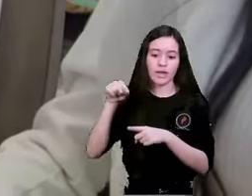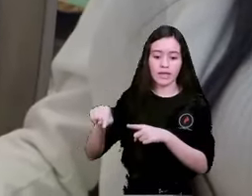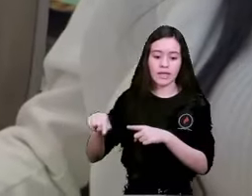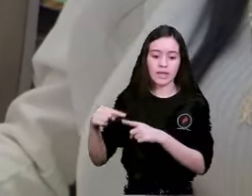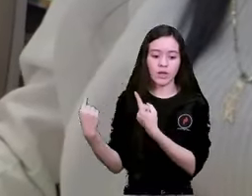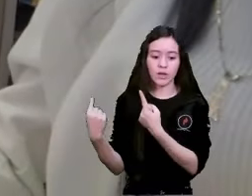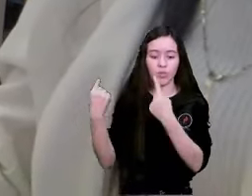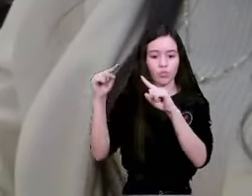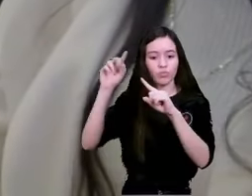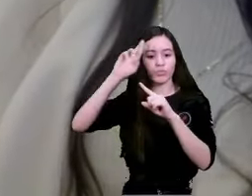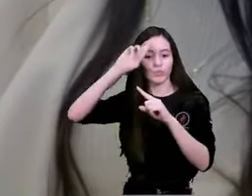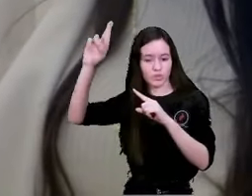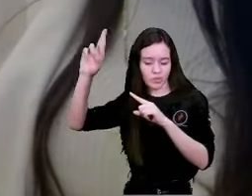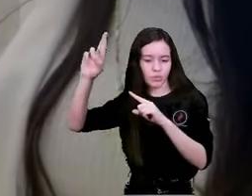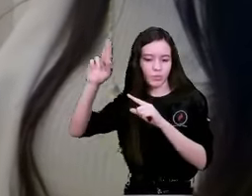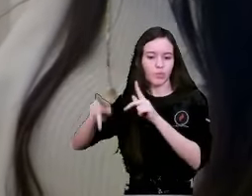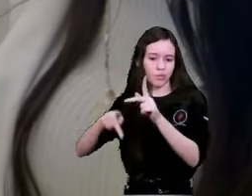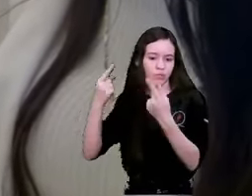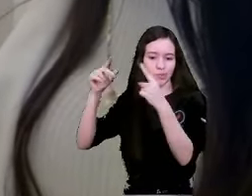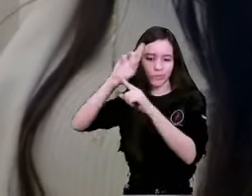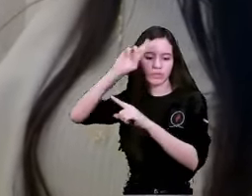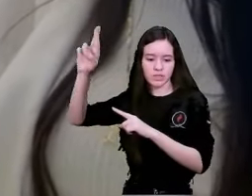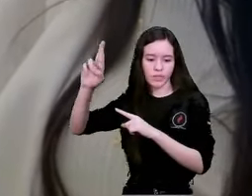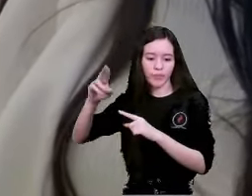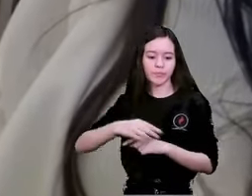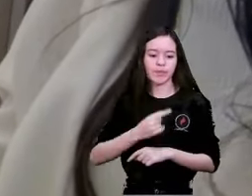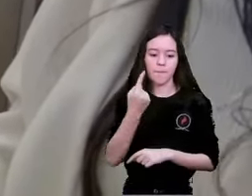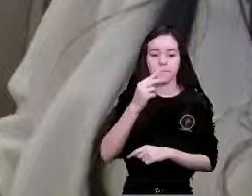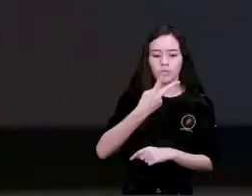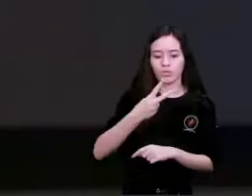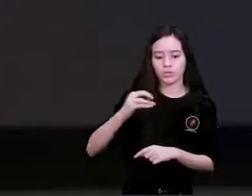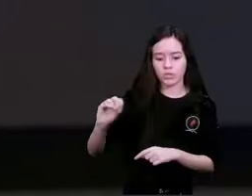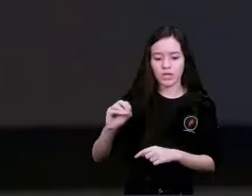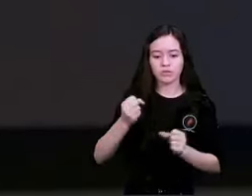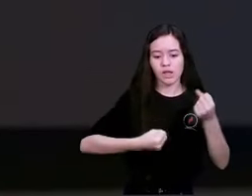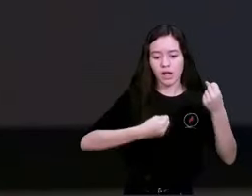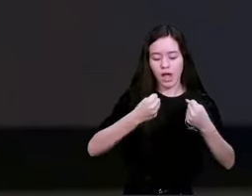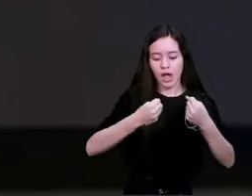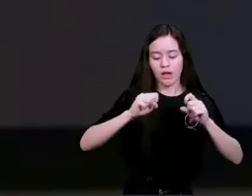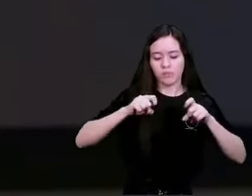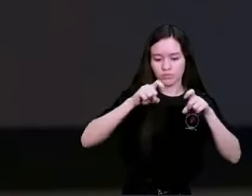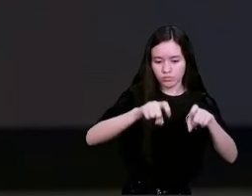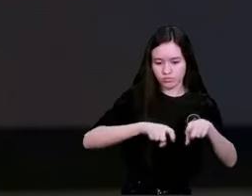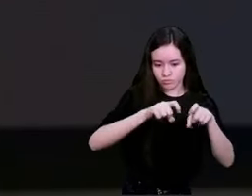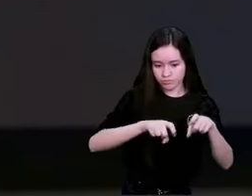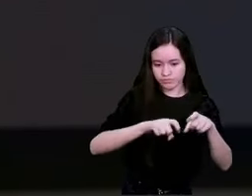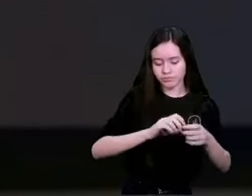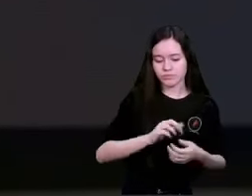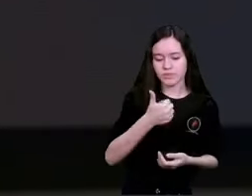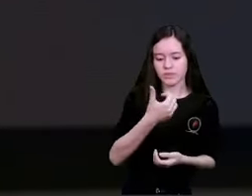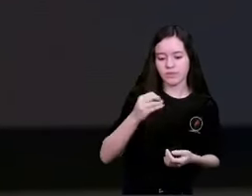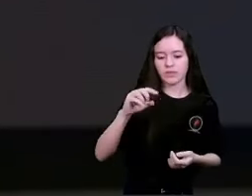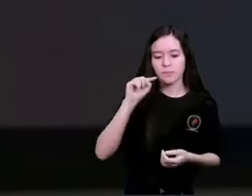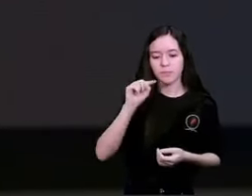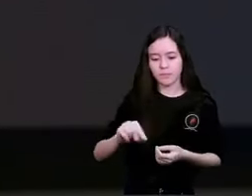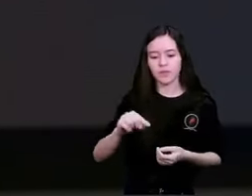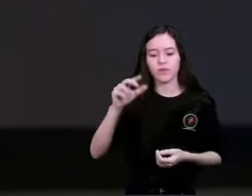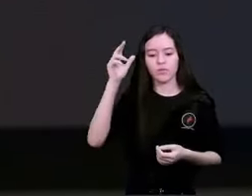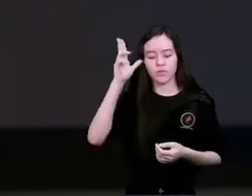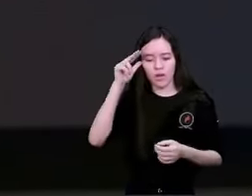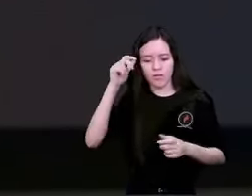contra o Senhor, com 1.200 carros e com 60.000 cavaleiros, e era inumerável